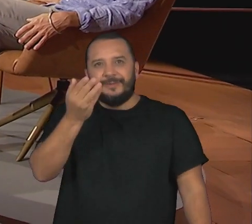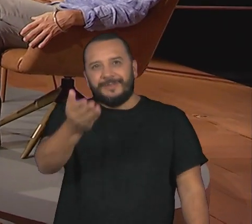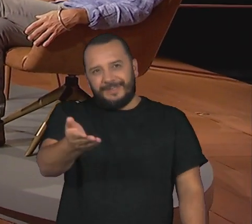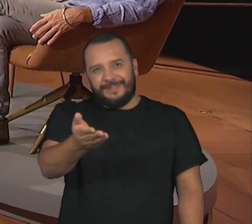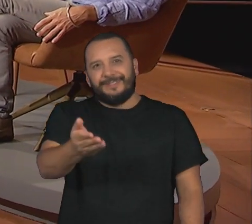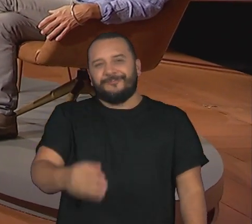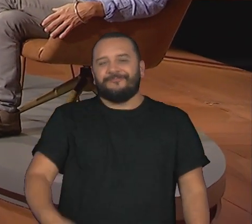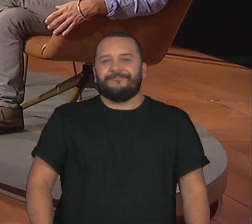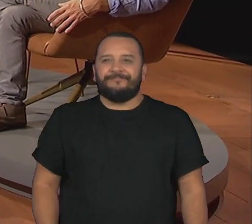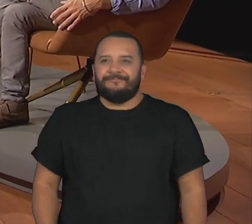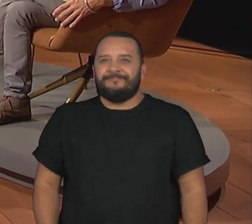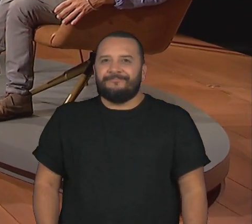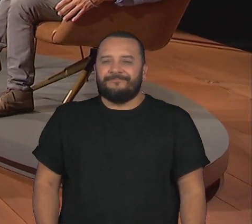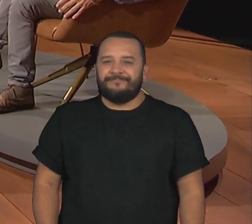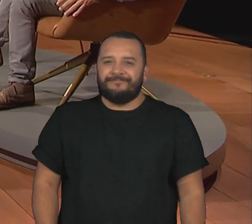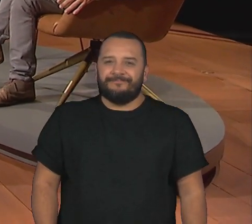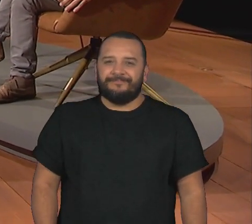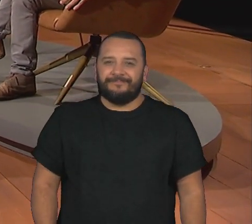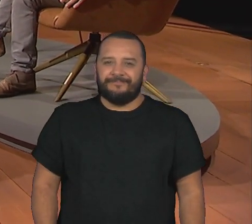seu coração.